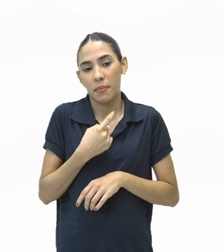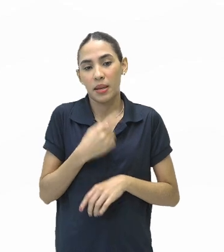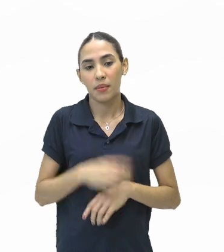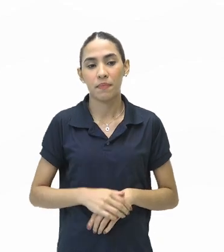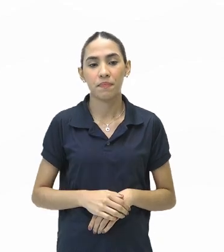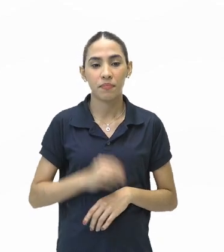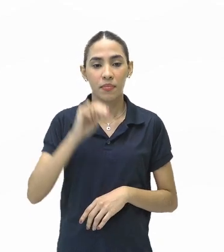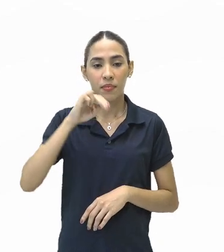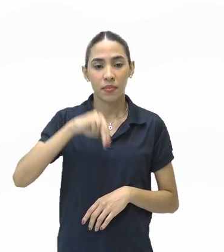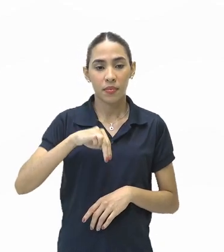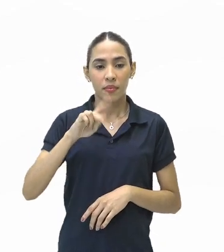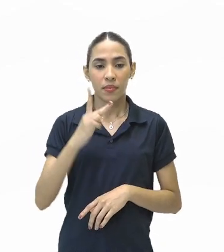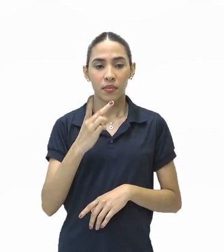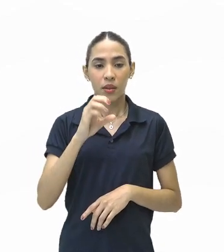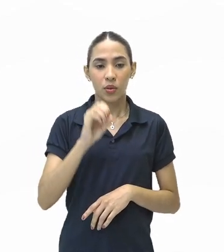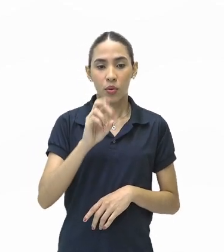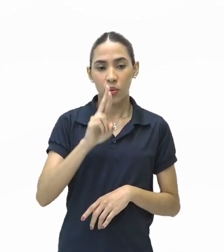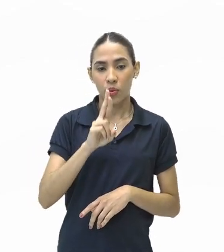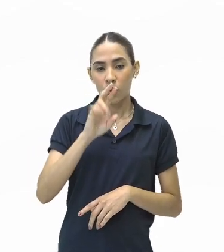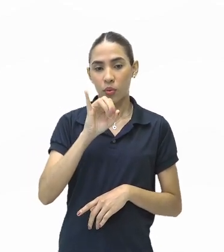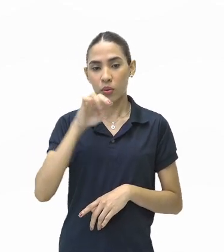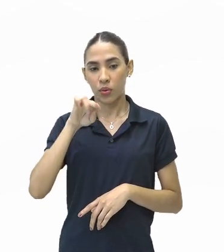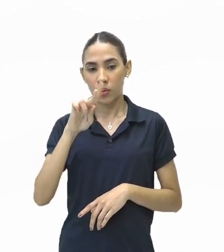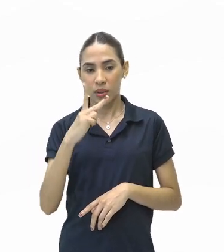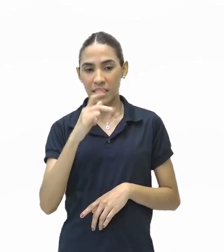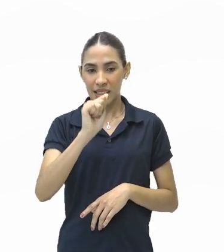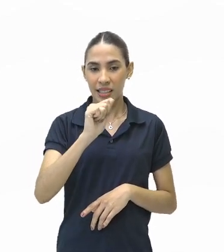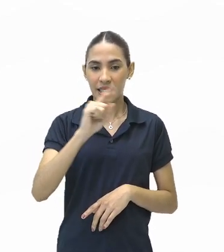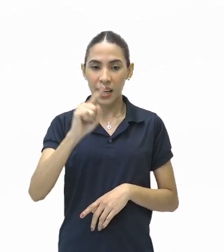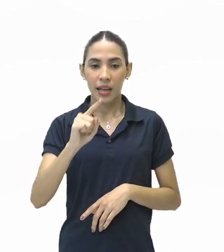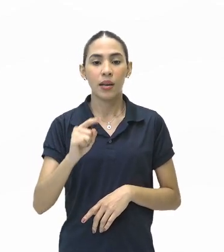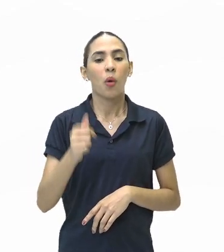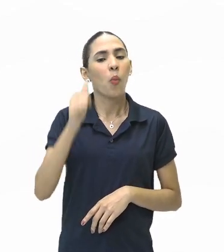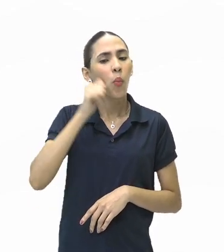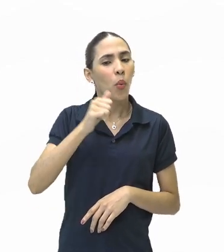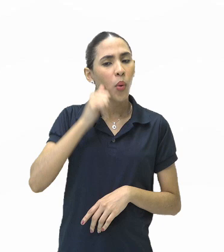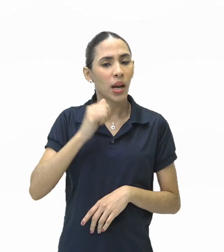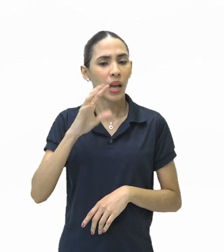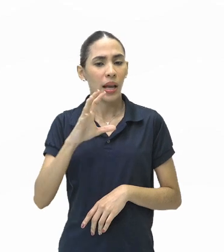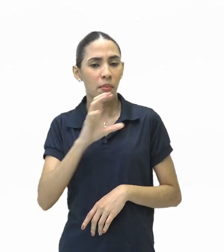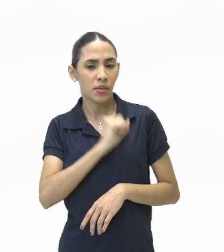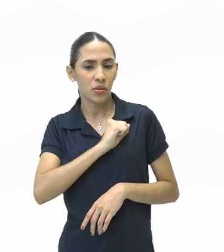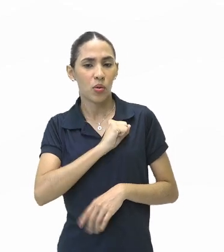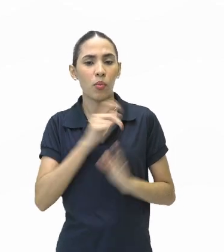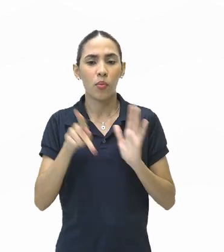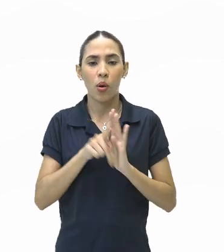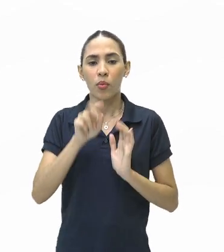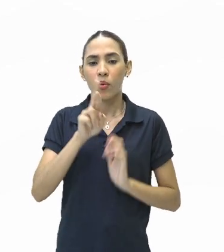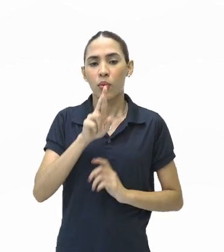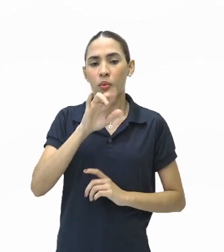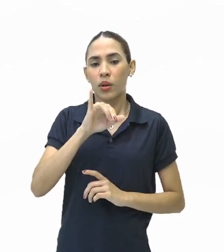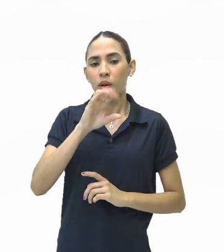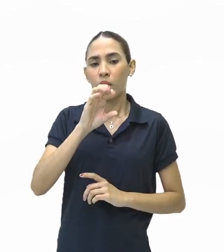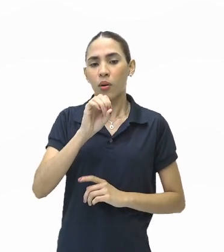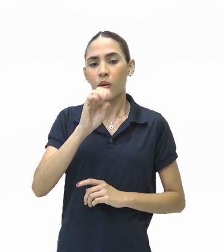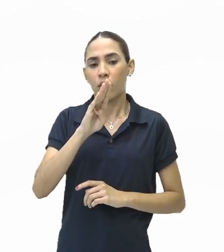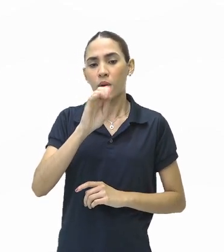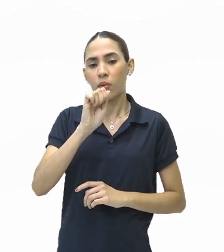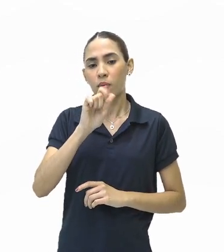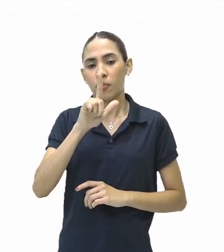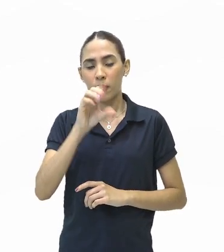Aí nós temos Nhorinhá, mulher da vida, representado o amor carnal de Riobaldo. Então, ali ele,